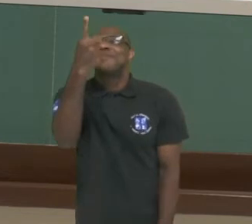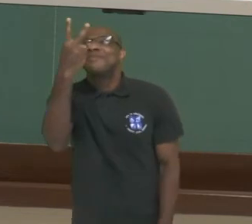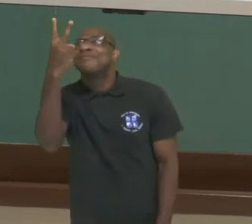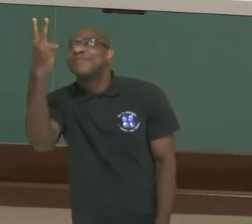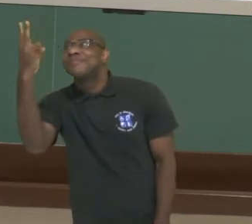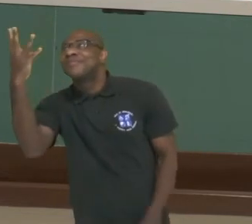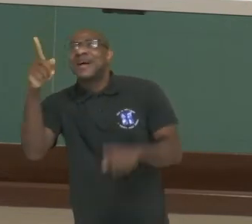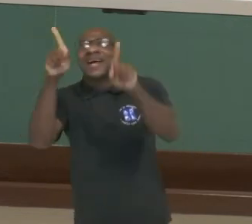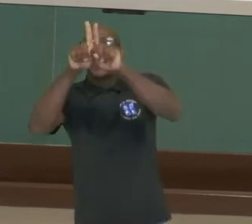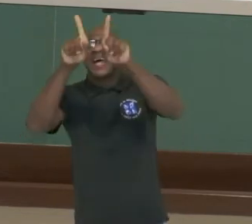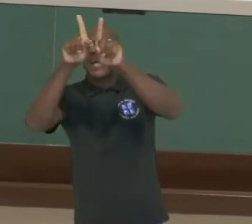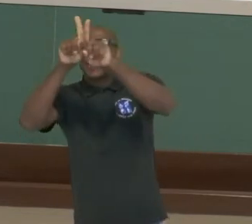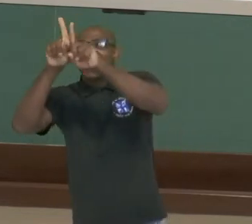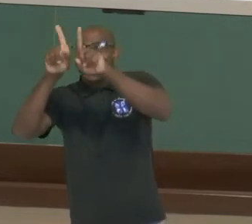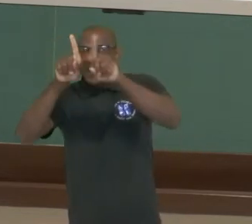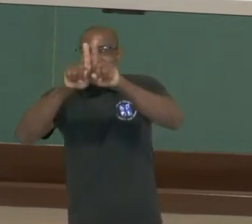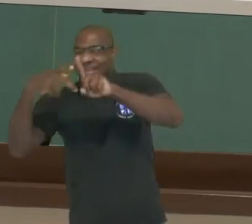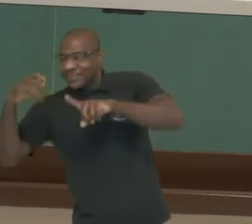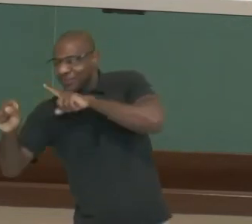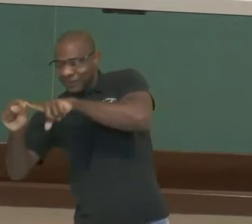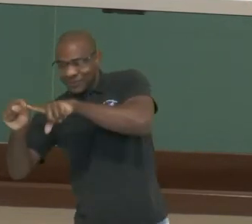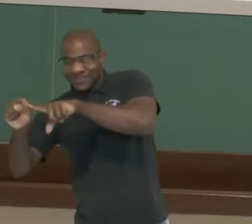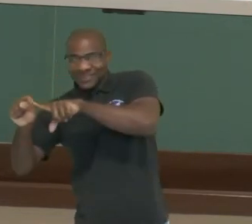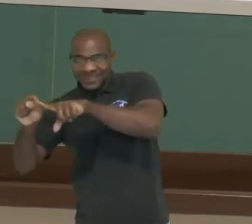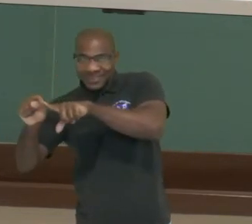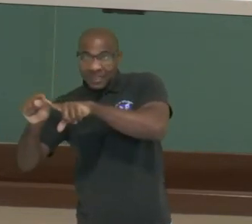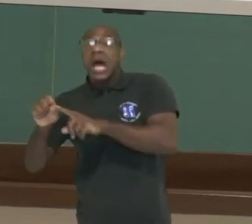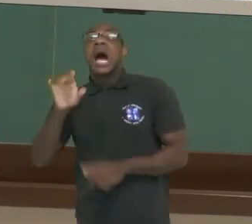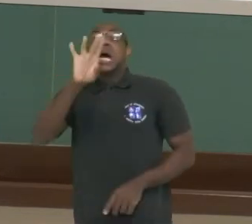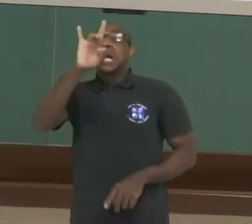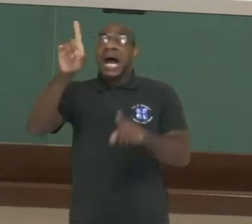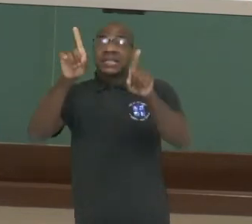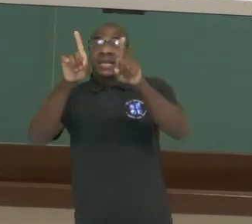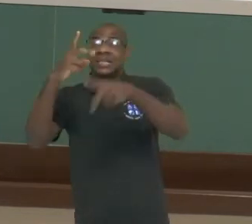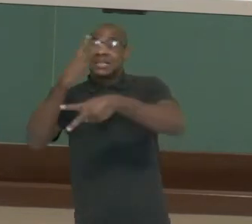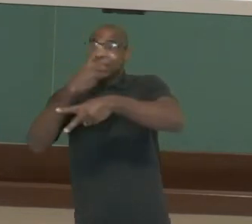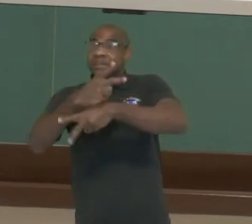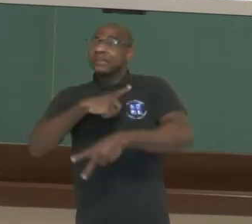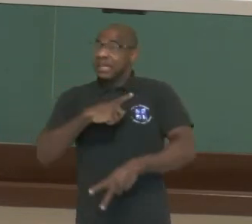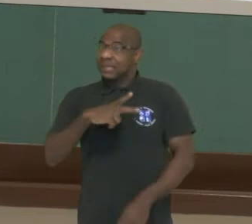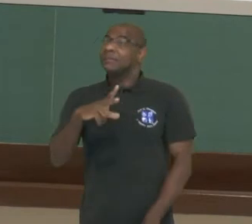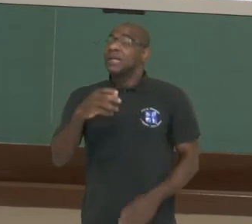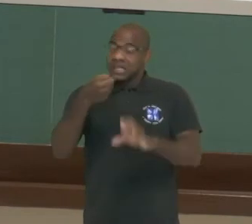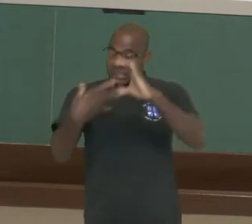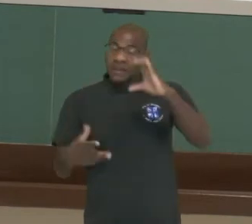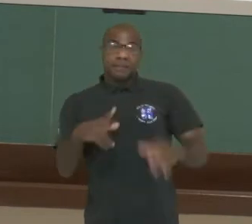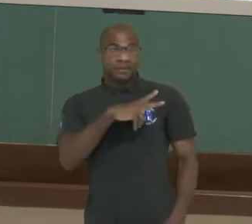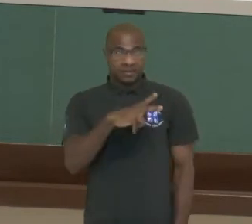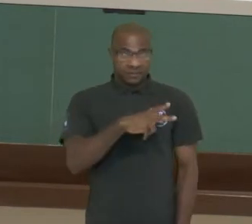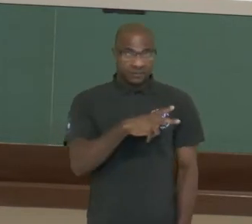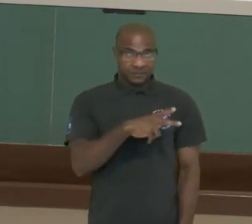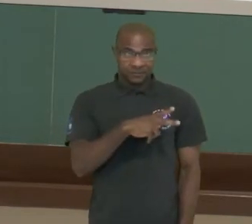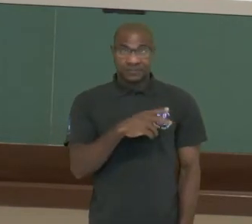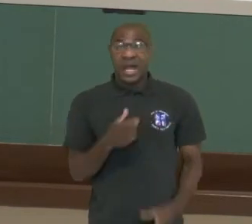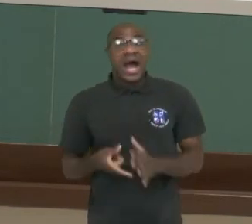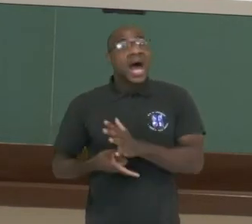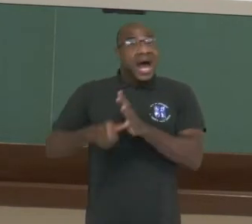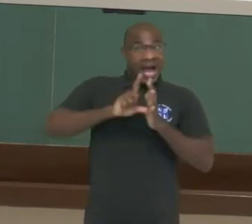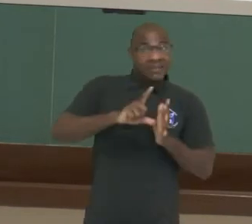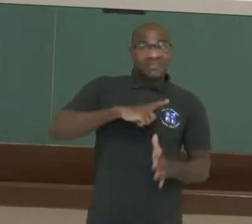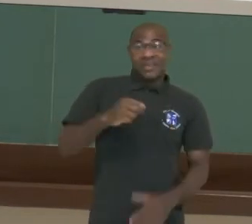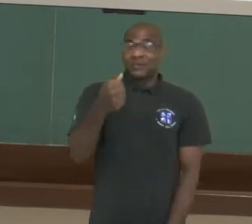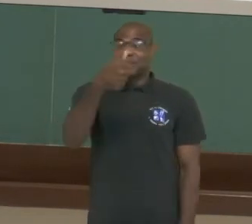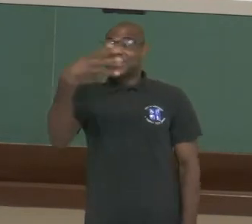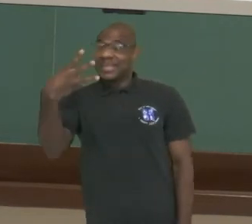cada síndrome tem uma característica particular. A síndrome anterior tinha uma situação no cromossomo